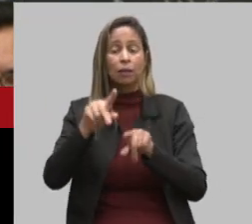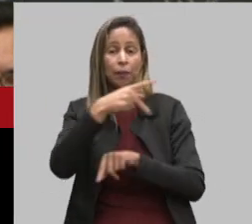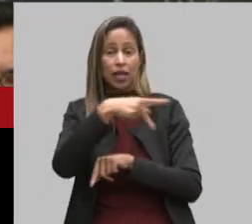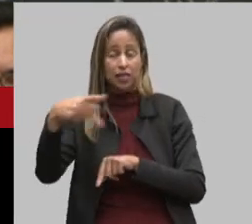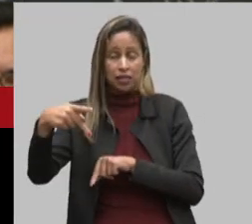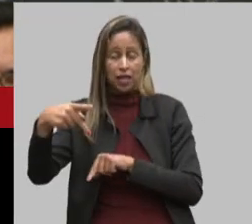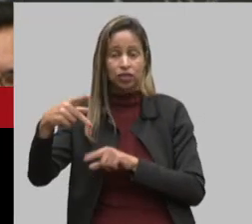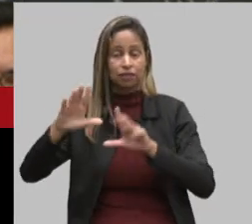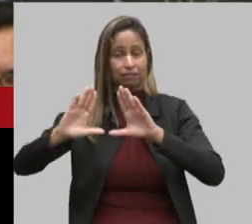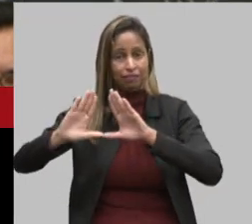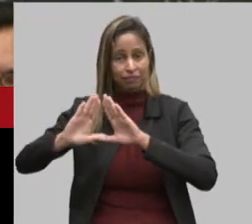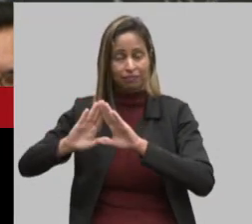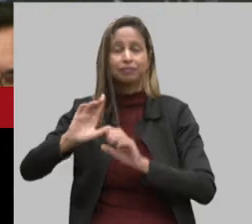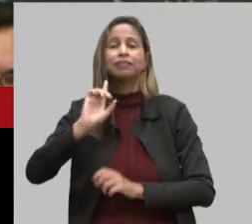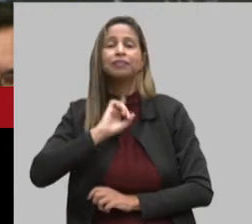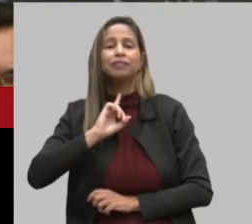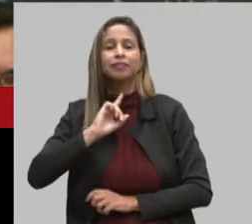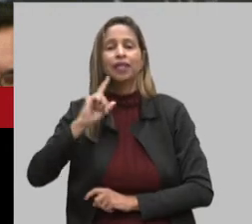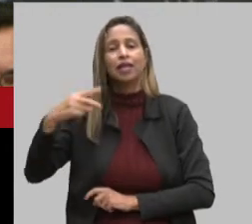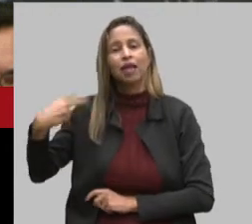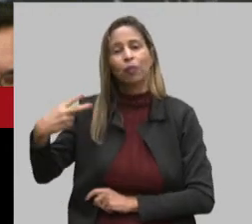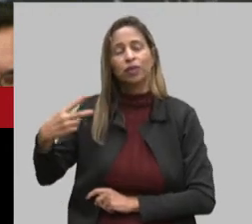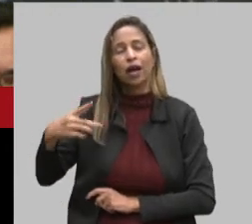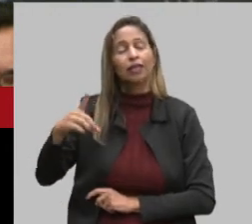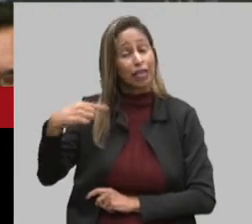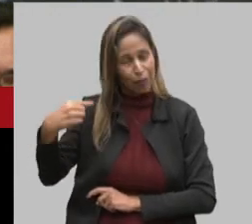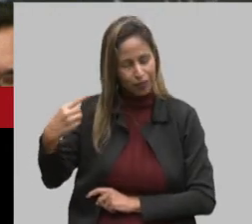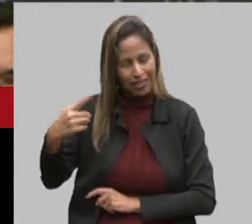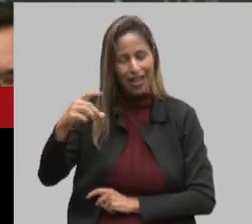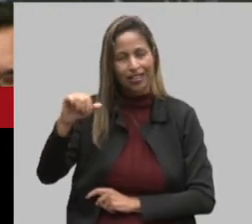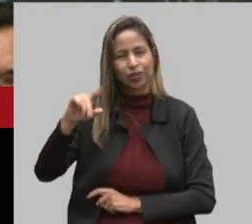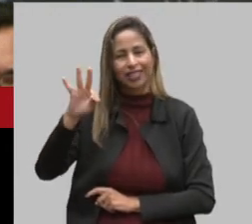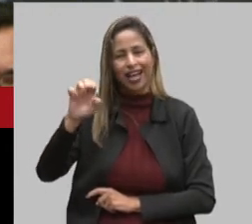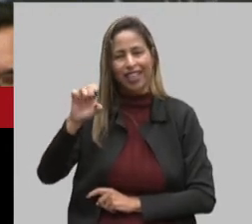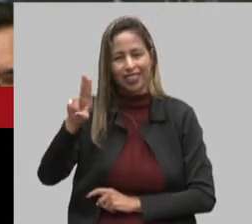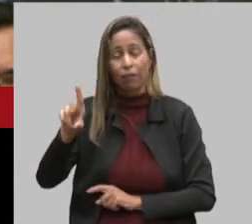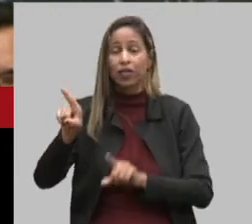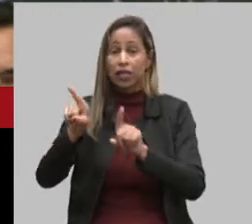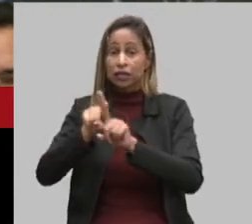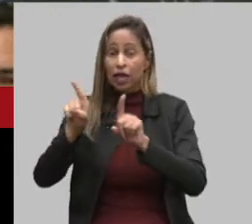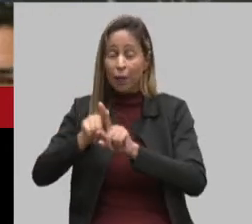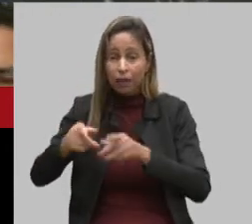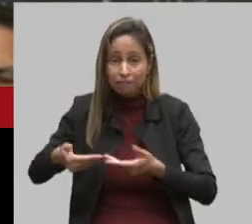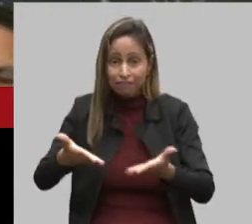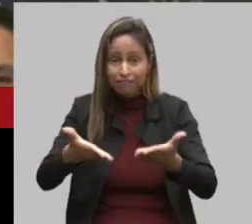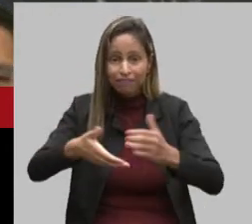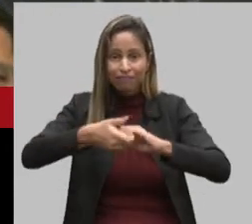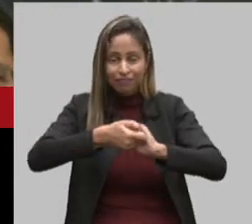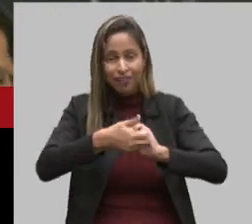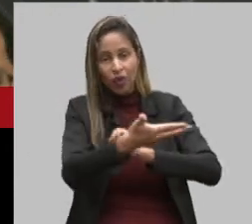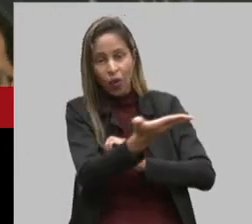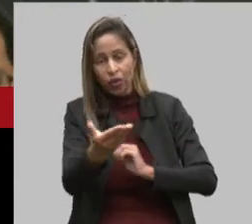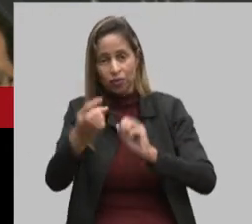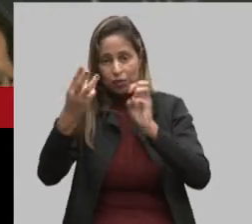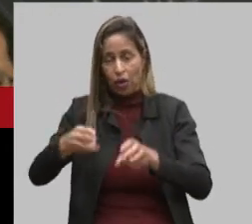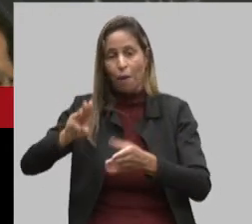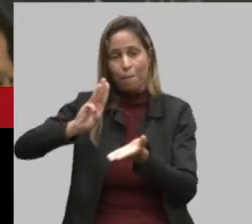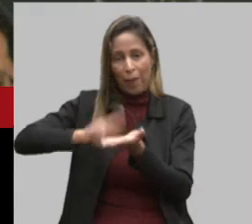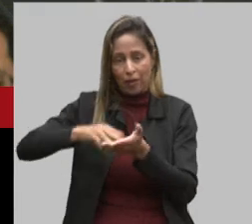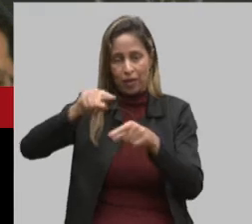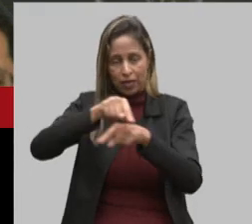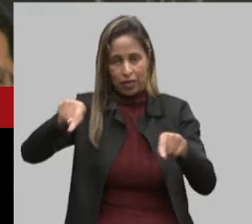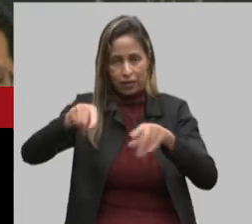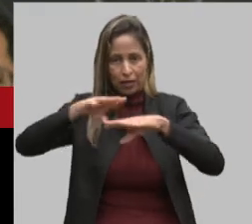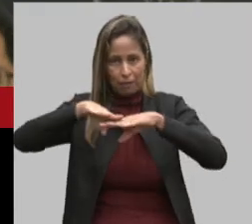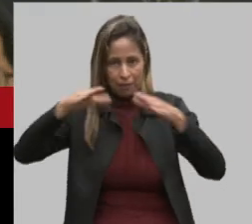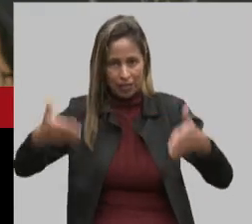Legislativa de Minas Deputado Tadeu leite em nome de quem estendo minhas Saudações aos demais membros da mesa